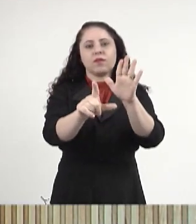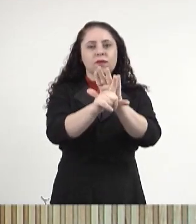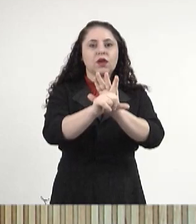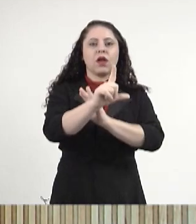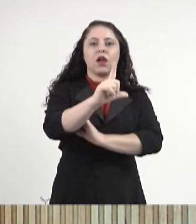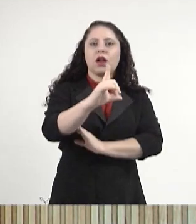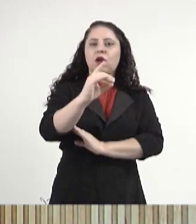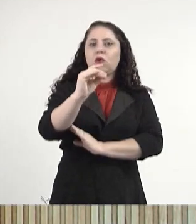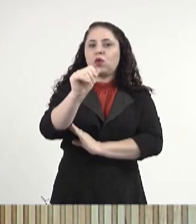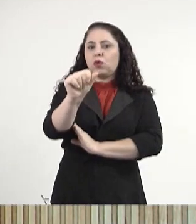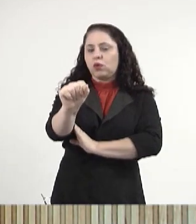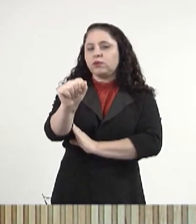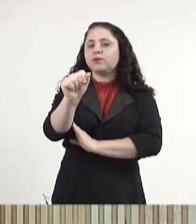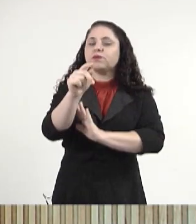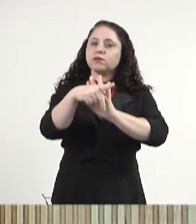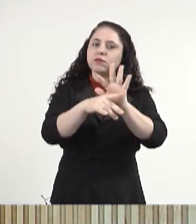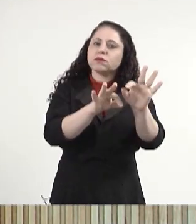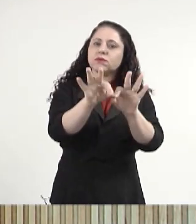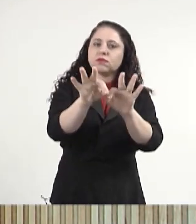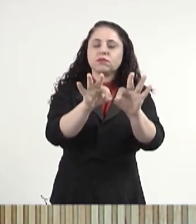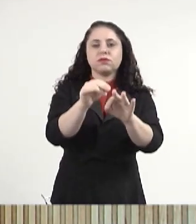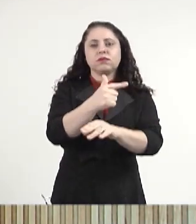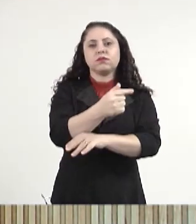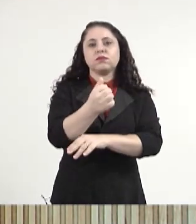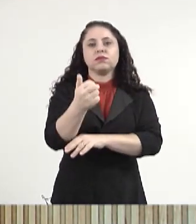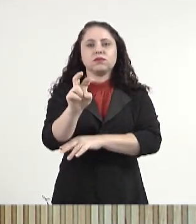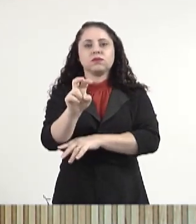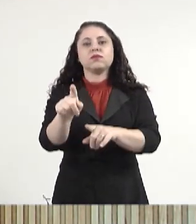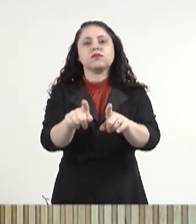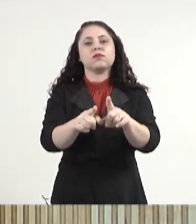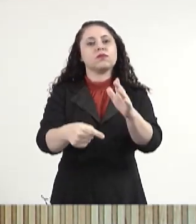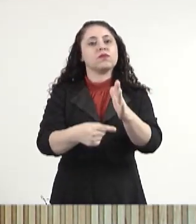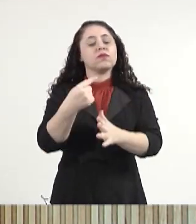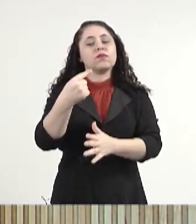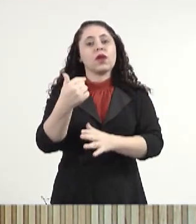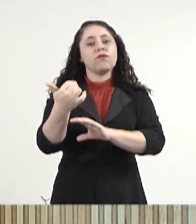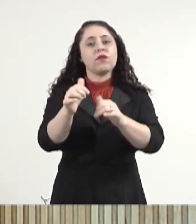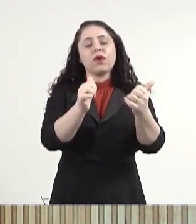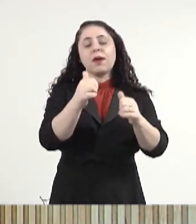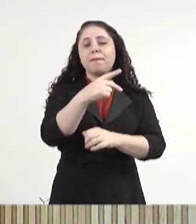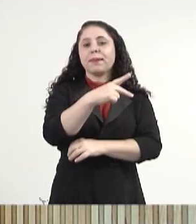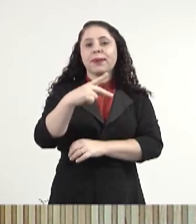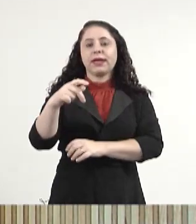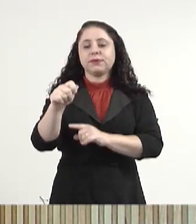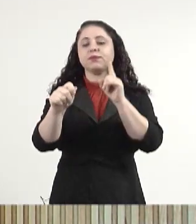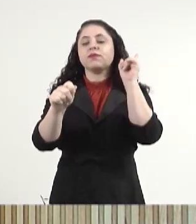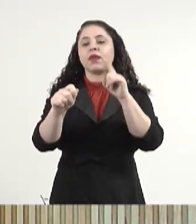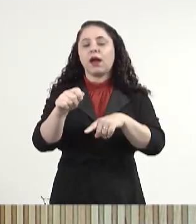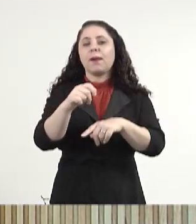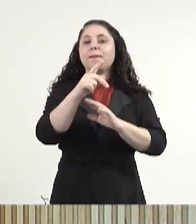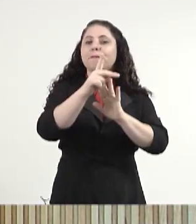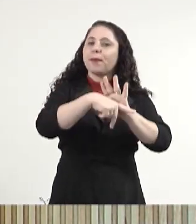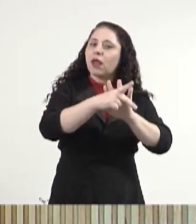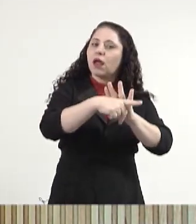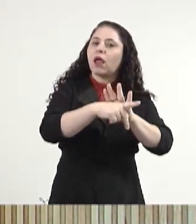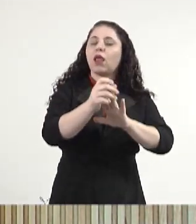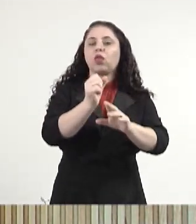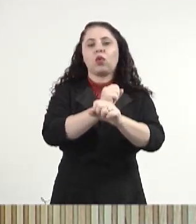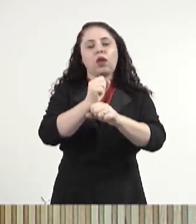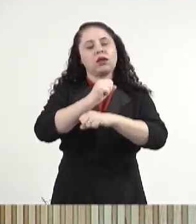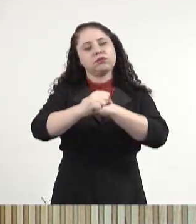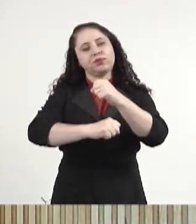LOA, que é a Lei Orçamentária Anual de 2025, e também da primeira revisão do PPA, que é o Plano